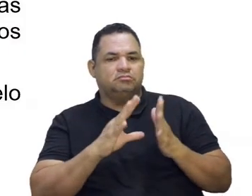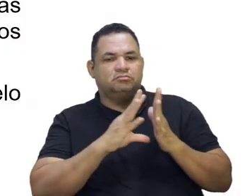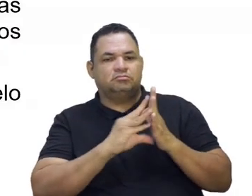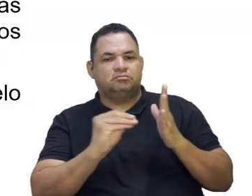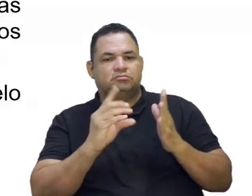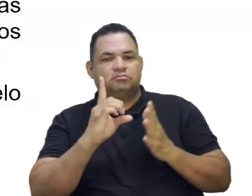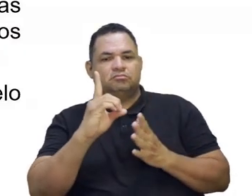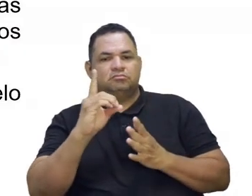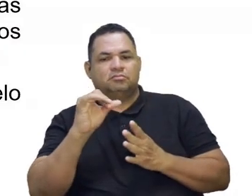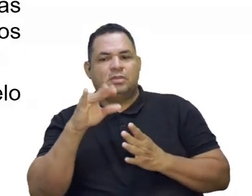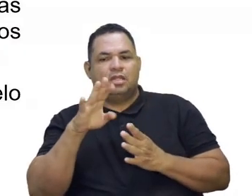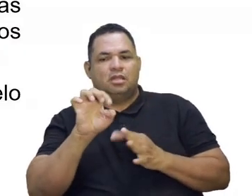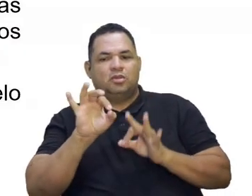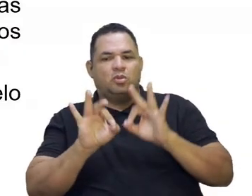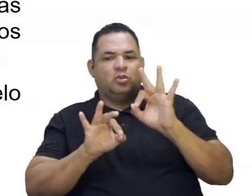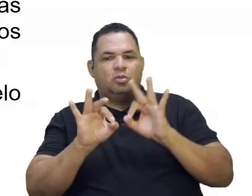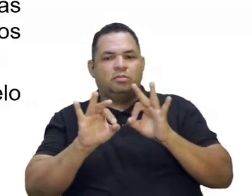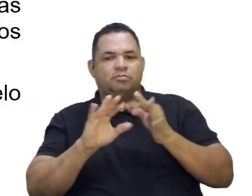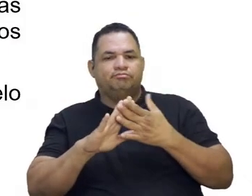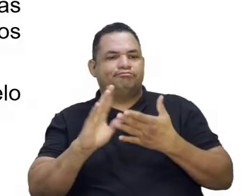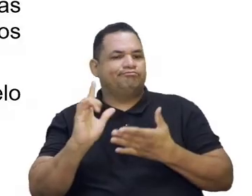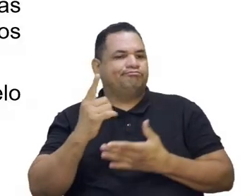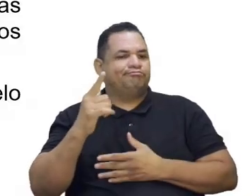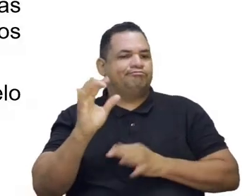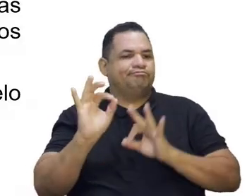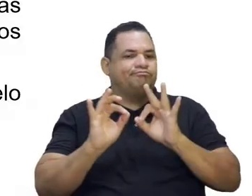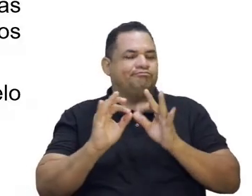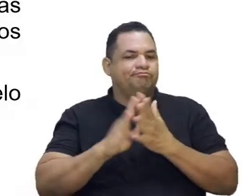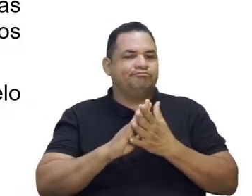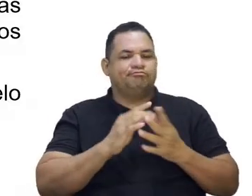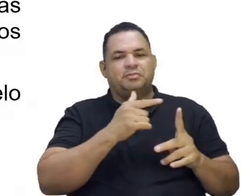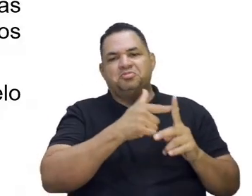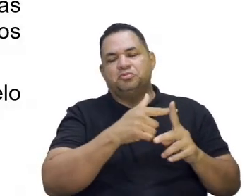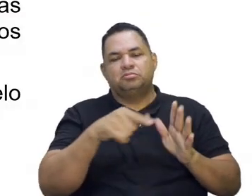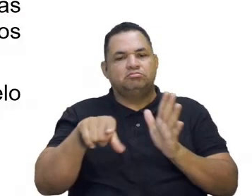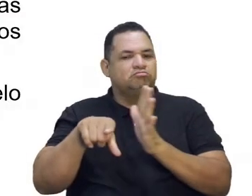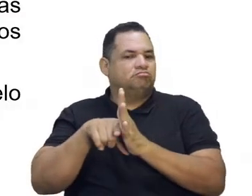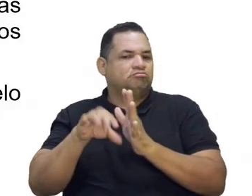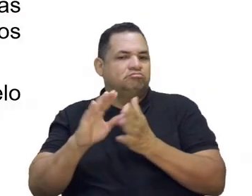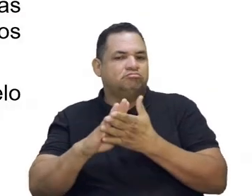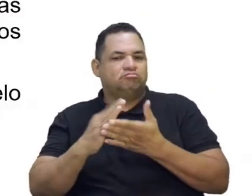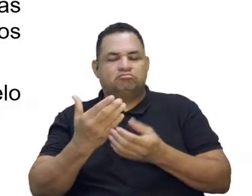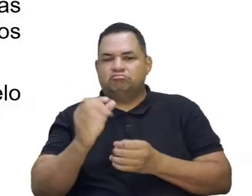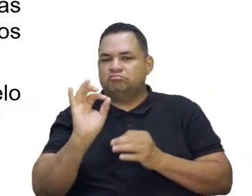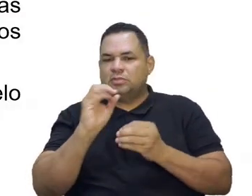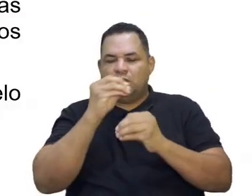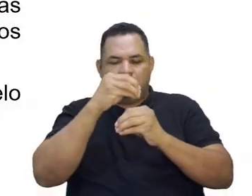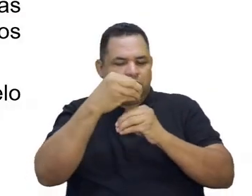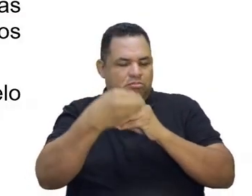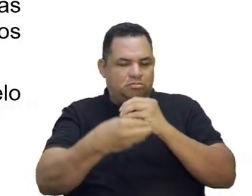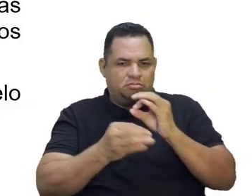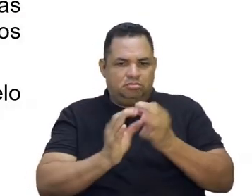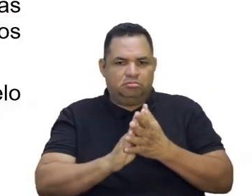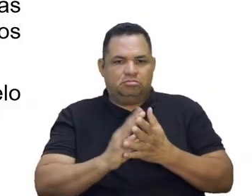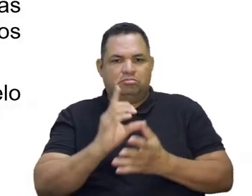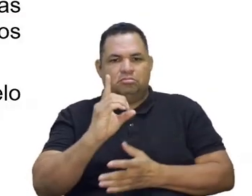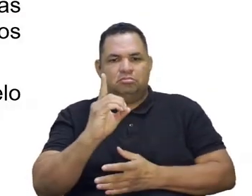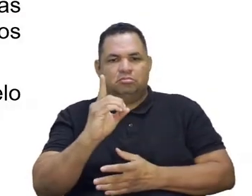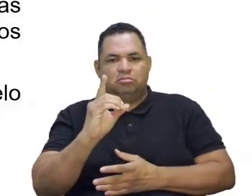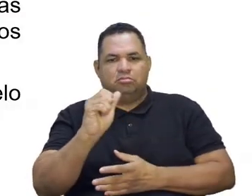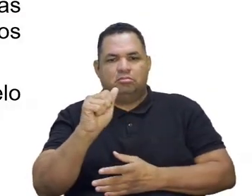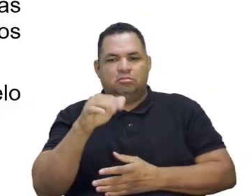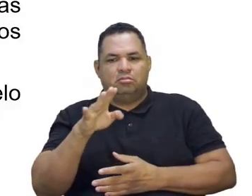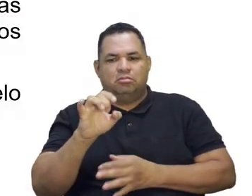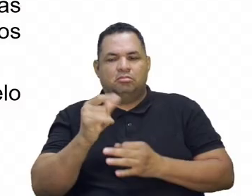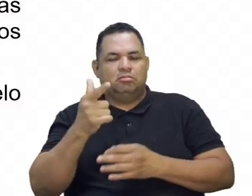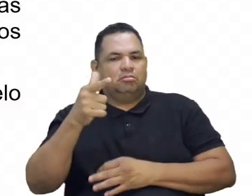Dalton. O modelo de Dalton não existe carga e nem partículas subatômicas. Então, o modelo de Dalton